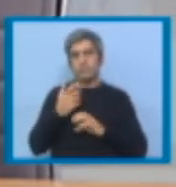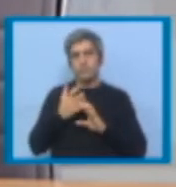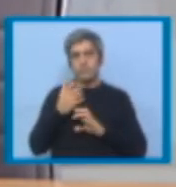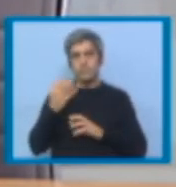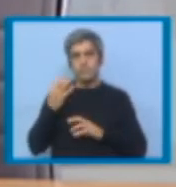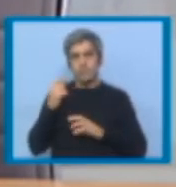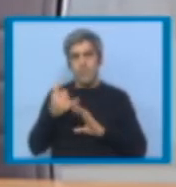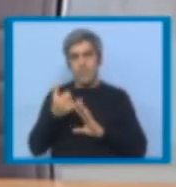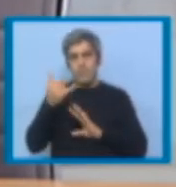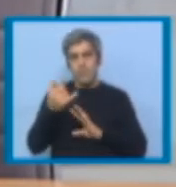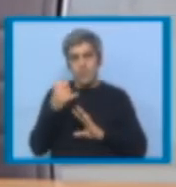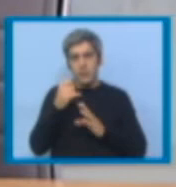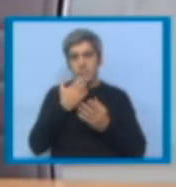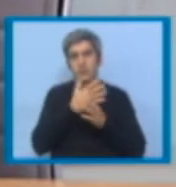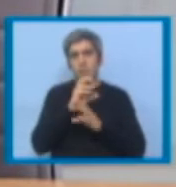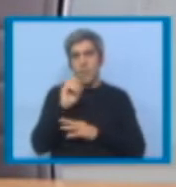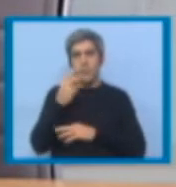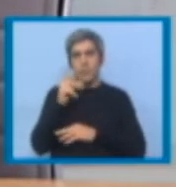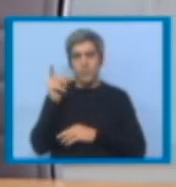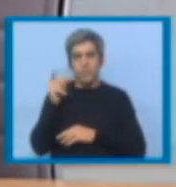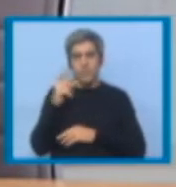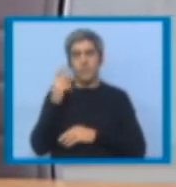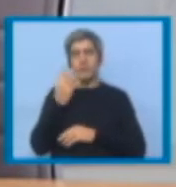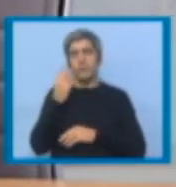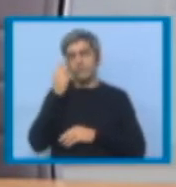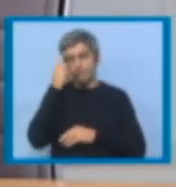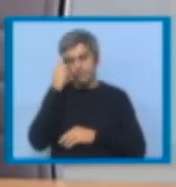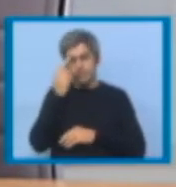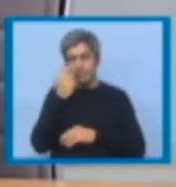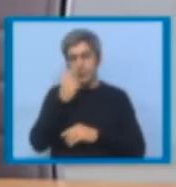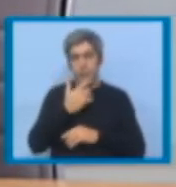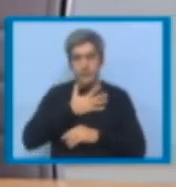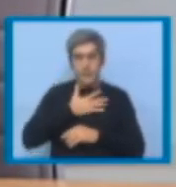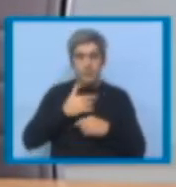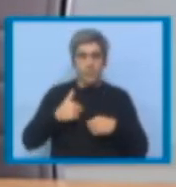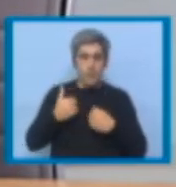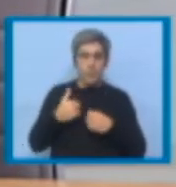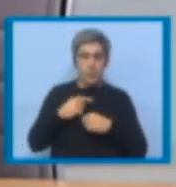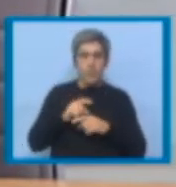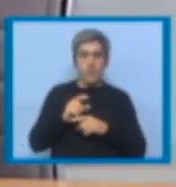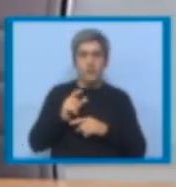sobretudo depois dos incêndios de outubro, ficou pessoalmente,